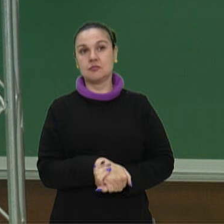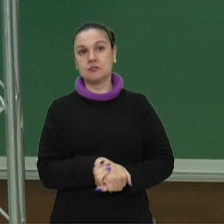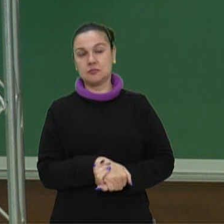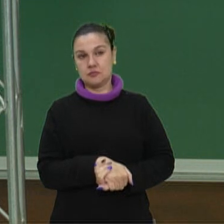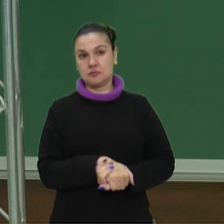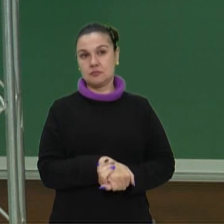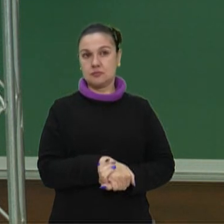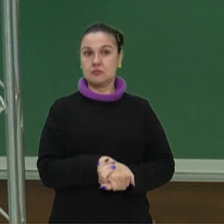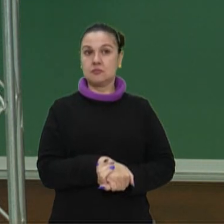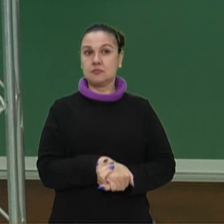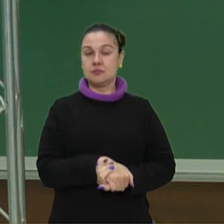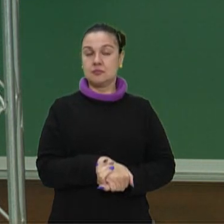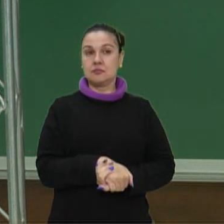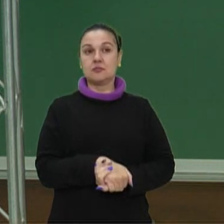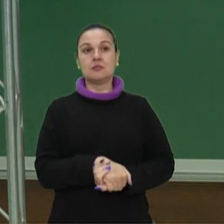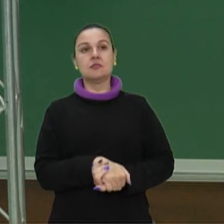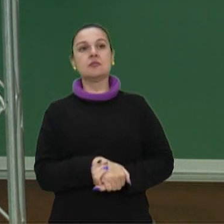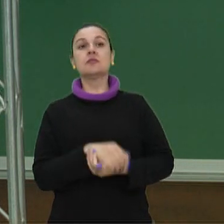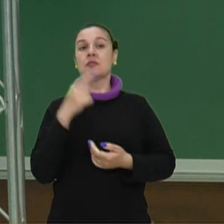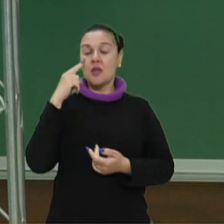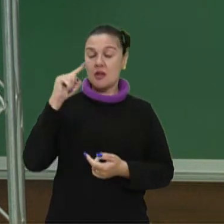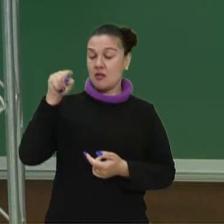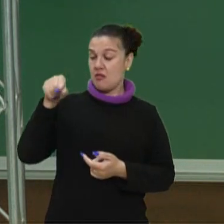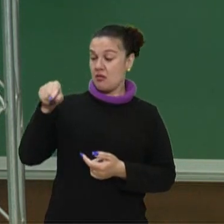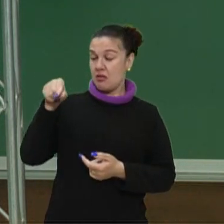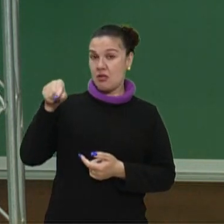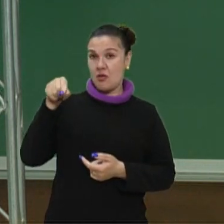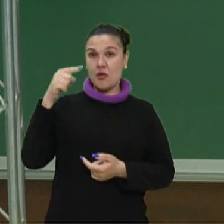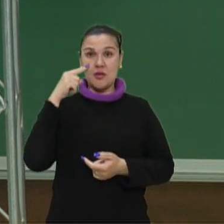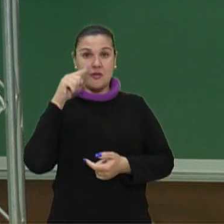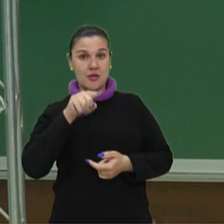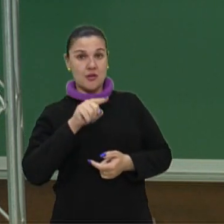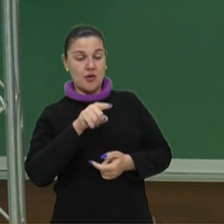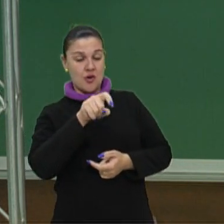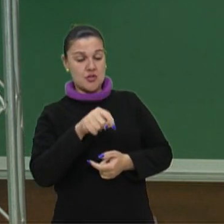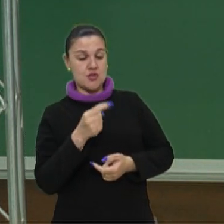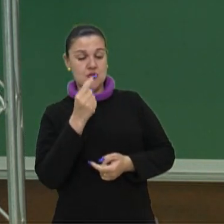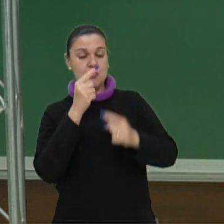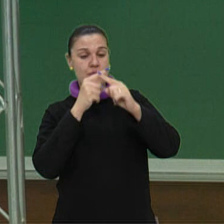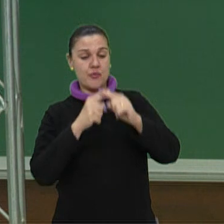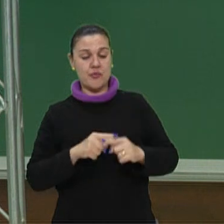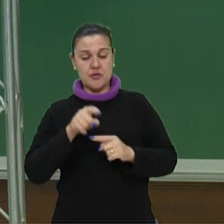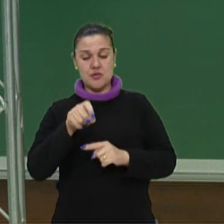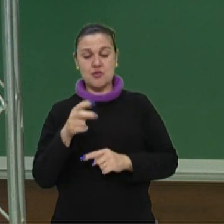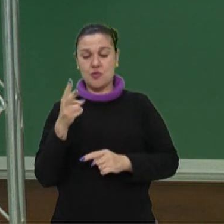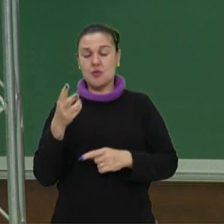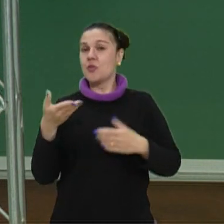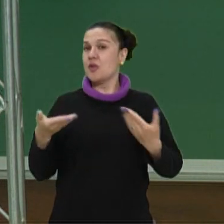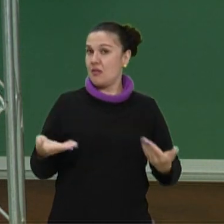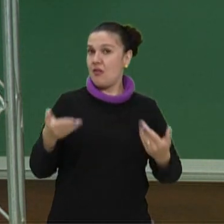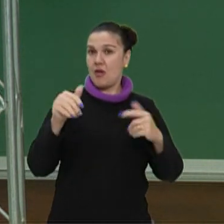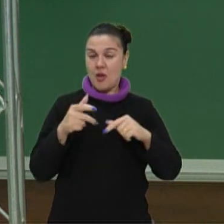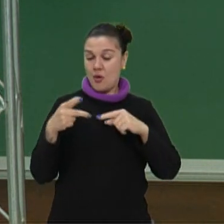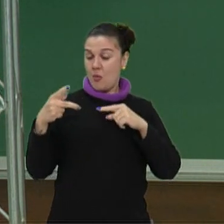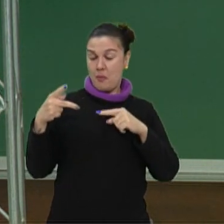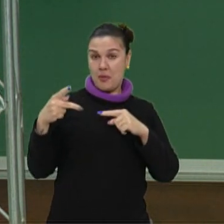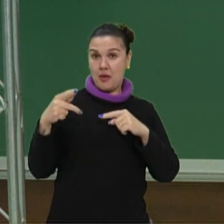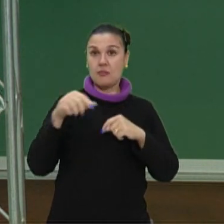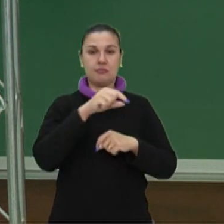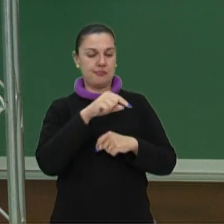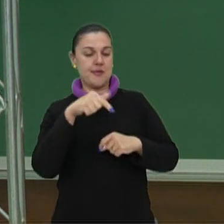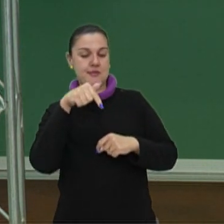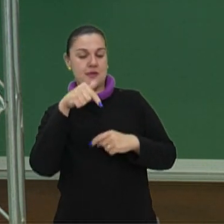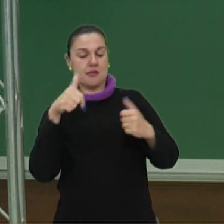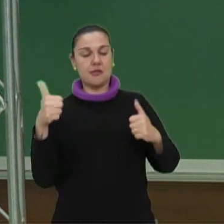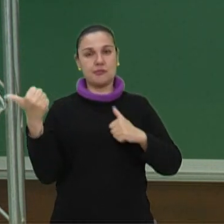Tá lá, 3 elevado ao quadrado. E aqui, ó, aqui no meio eu tenho x1 vezes x2. x1 vezes x2 é o produto é menos